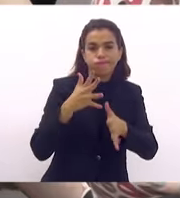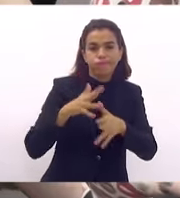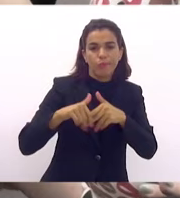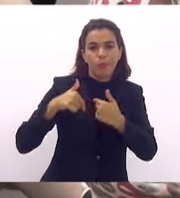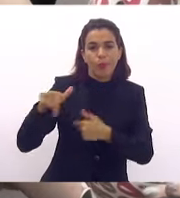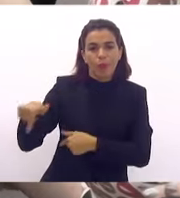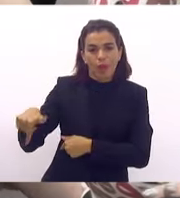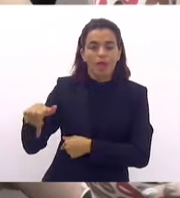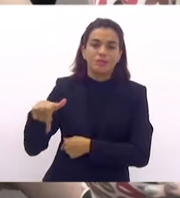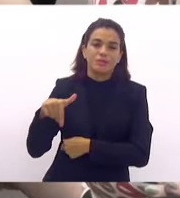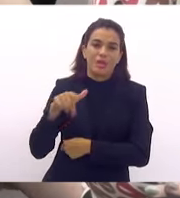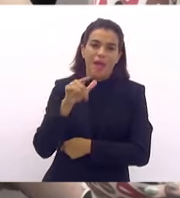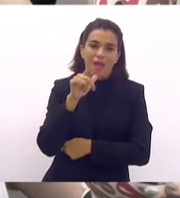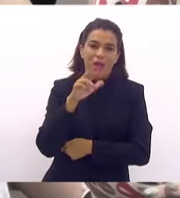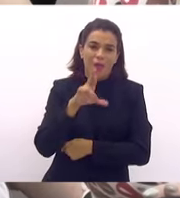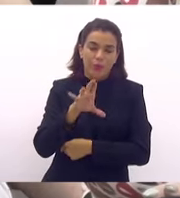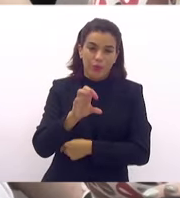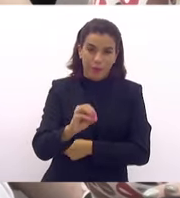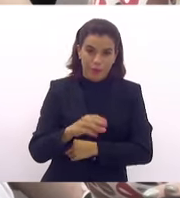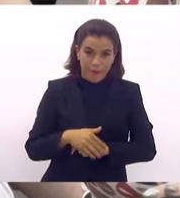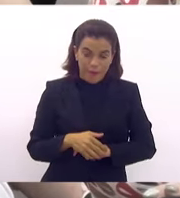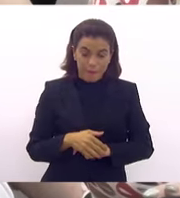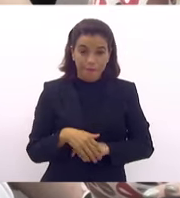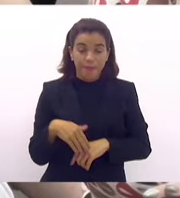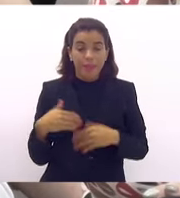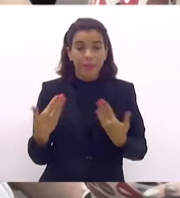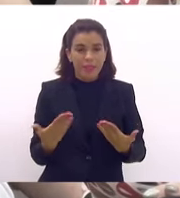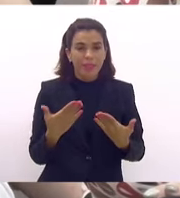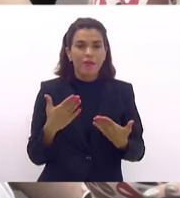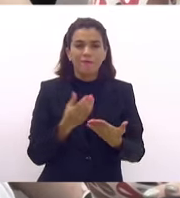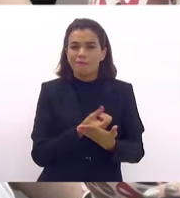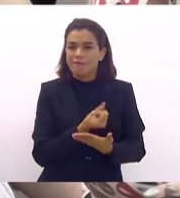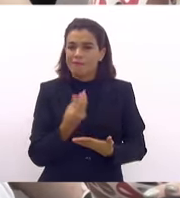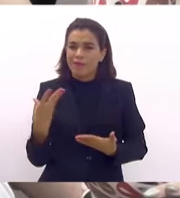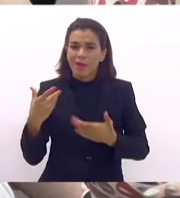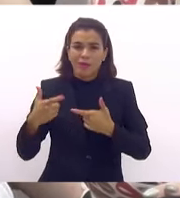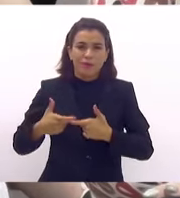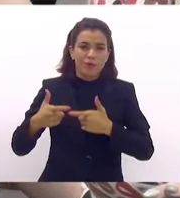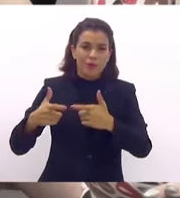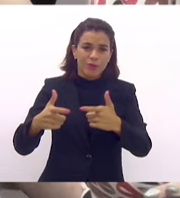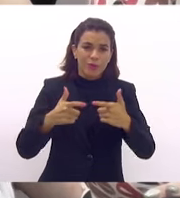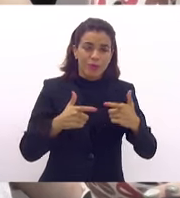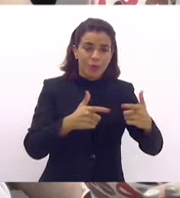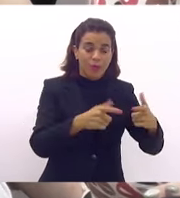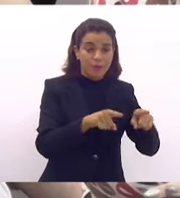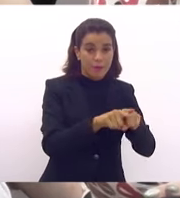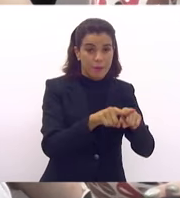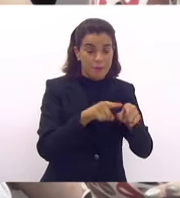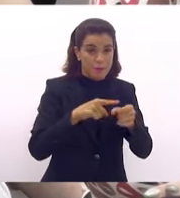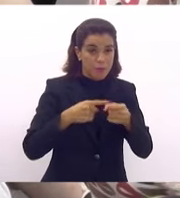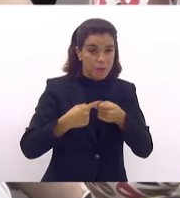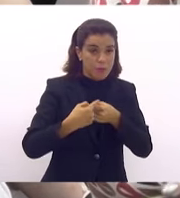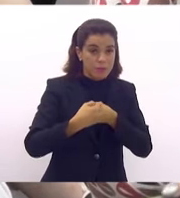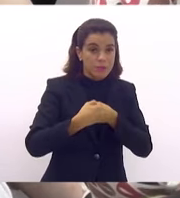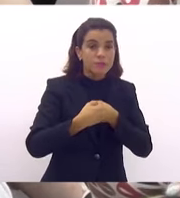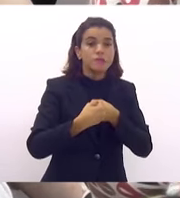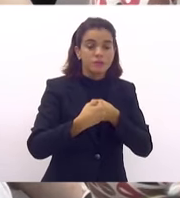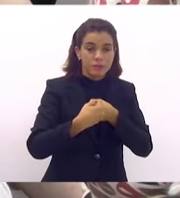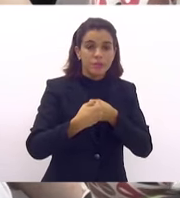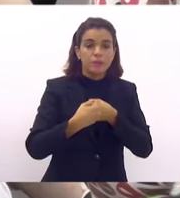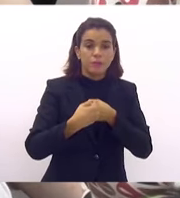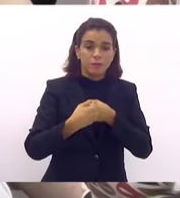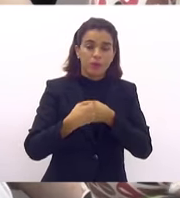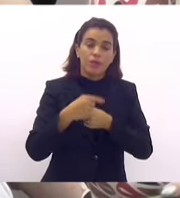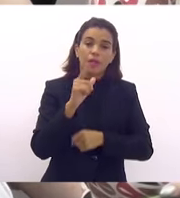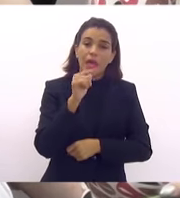gente vive essa prática, acredito que em vários locais, vários municípios também vivem essa dificuldade, que a